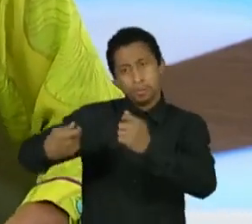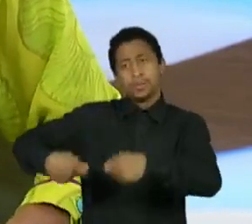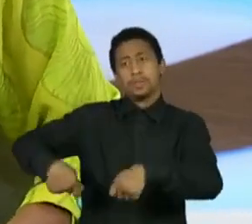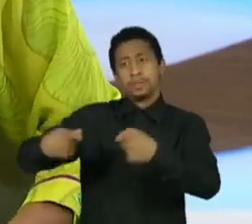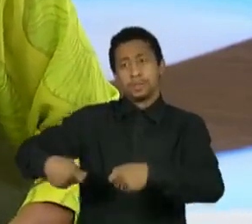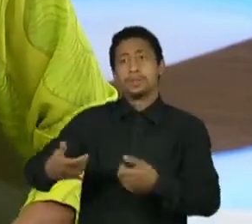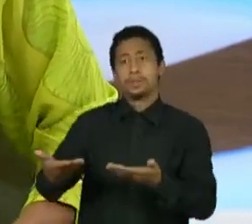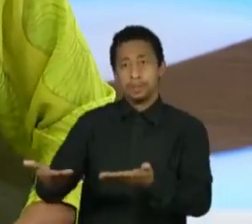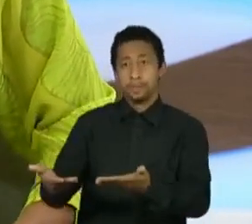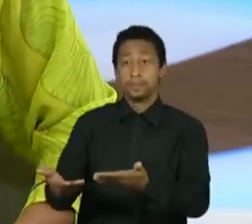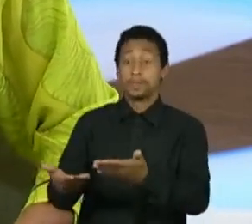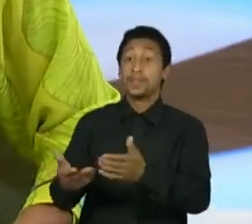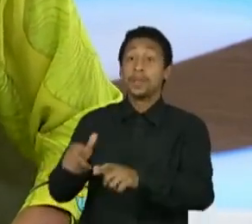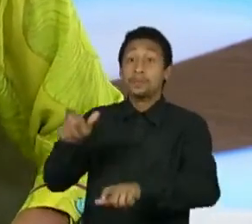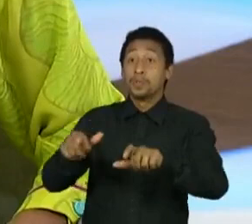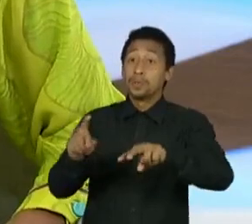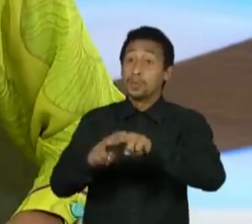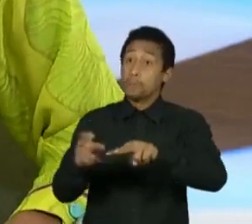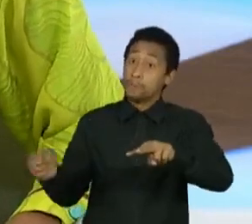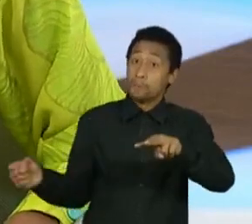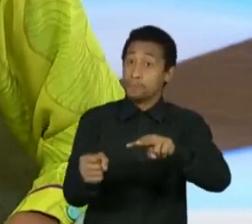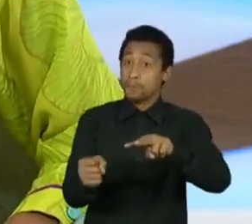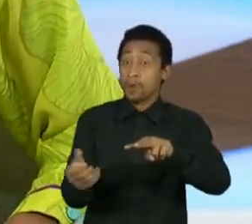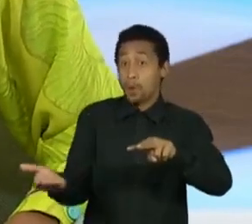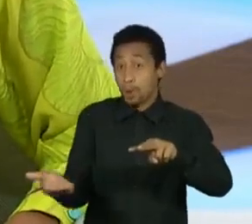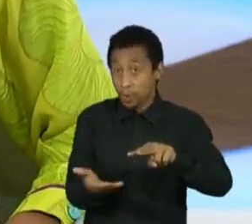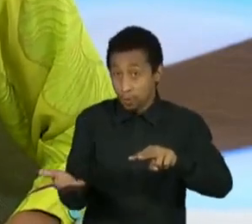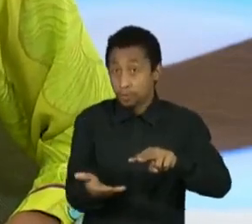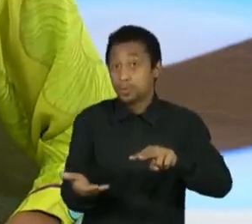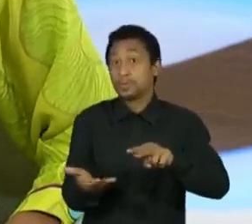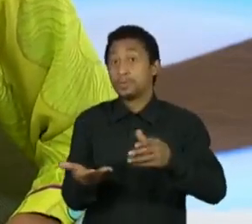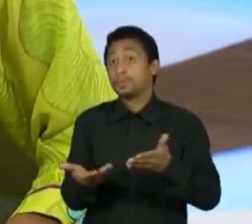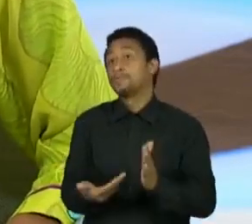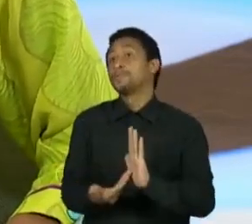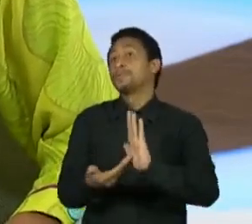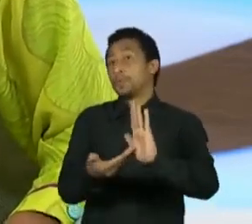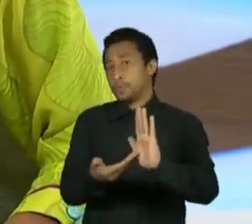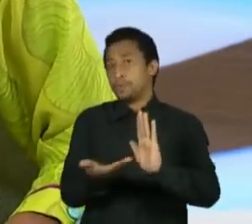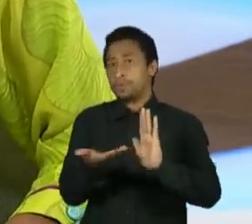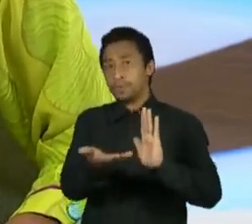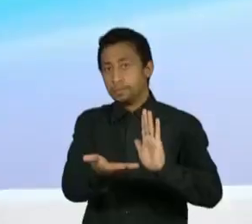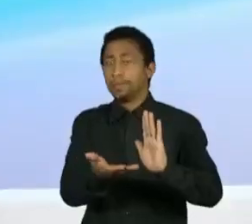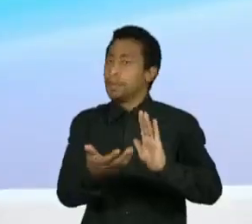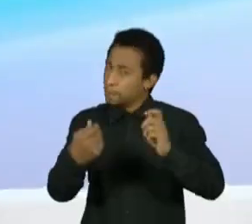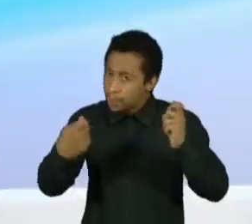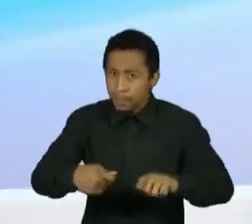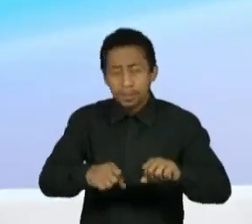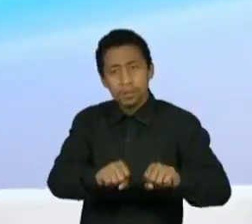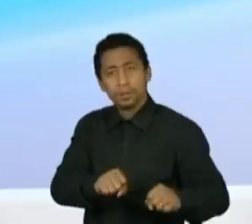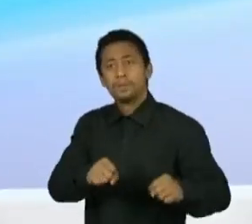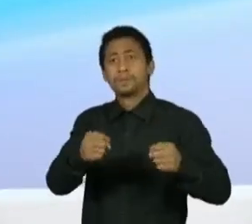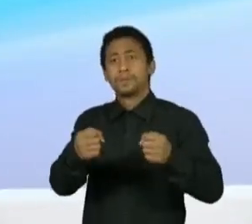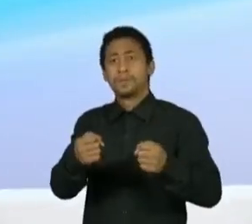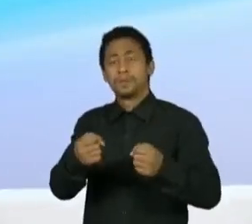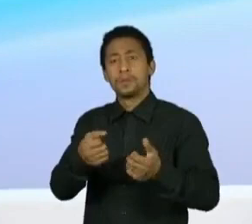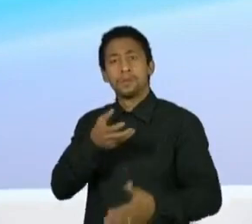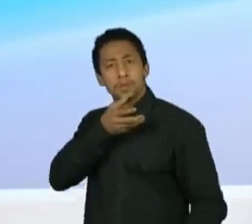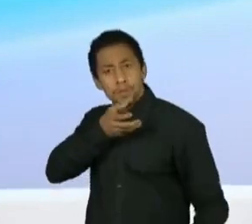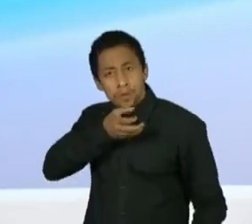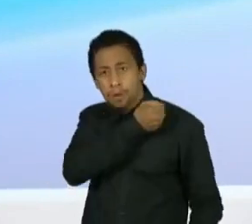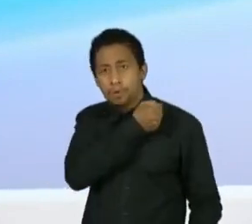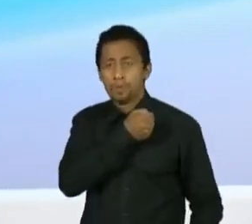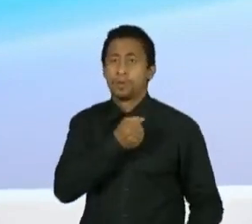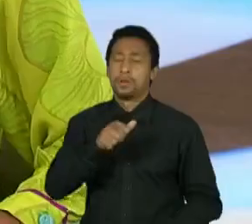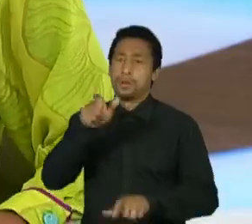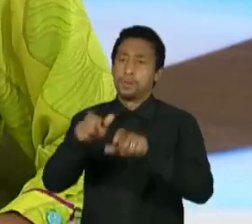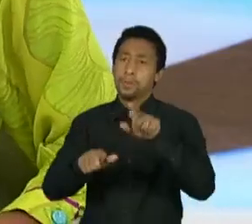dessas mulheres que estão encarceradas hoje são mulheres que fizeram qualquer coisa para salvar os seus. Quando a gente olha para a população